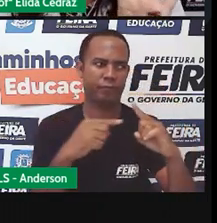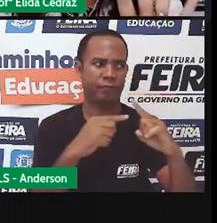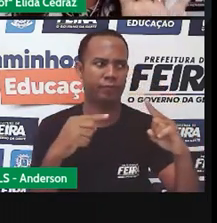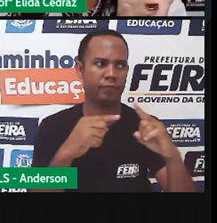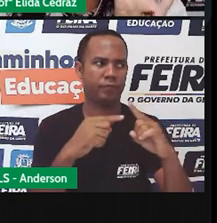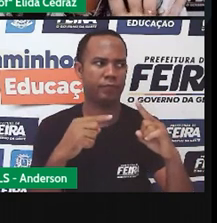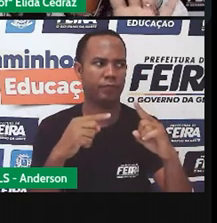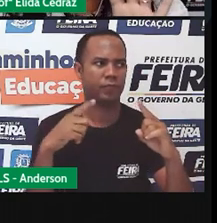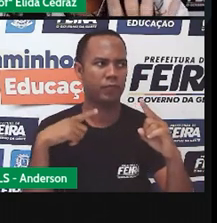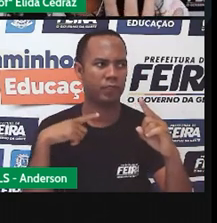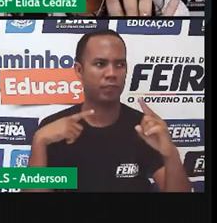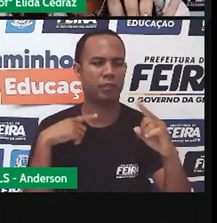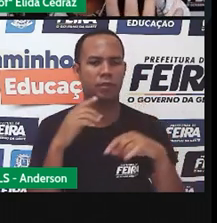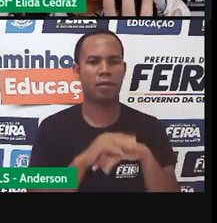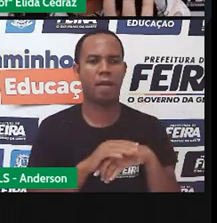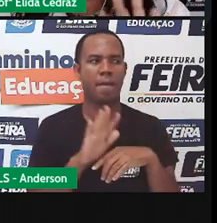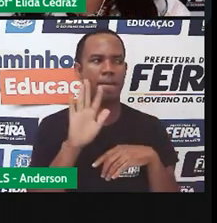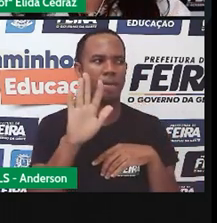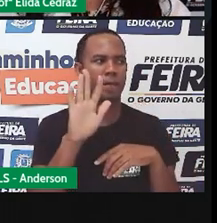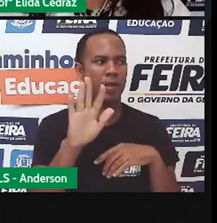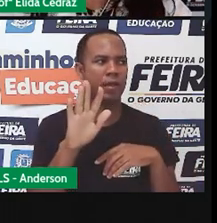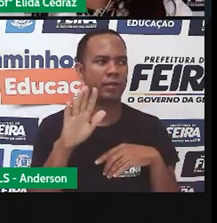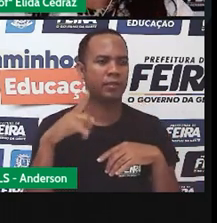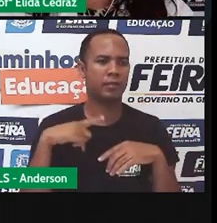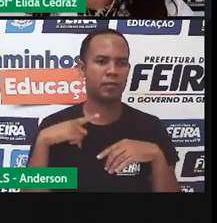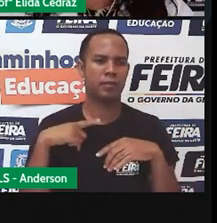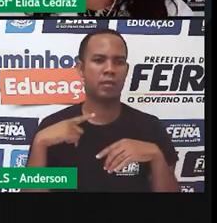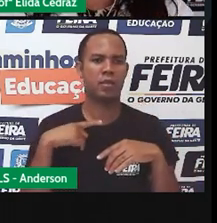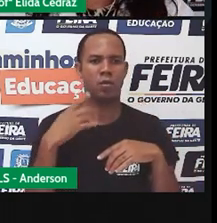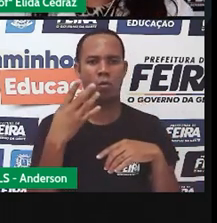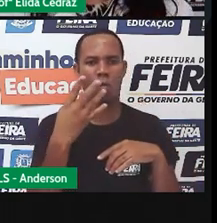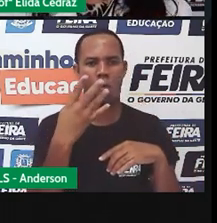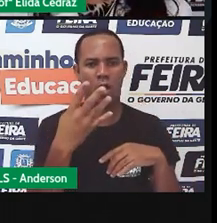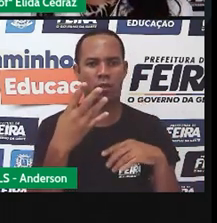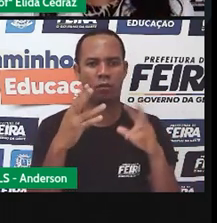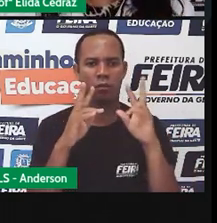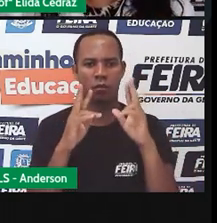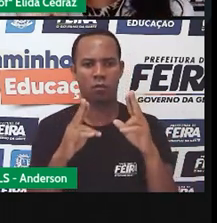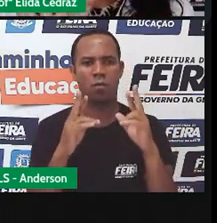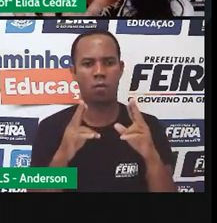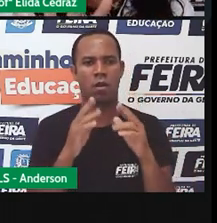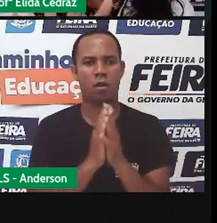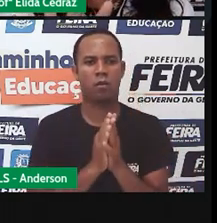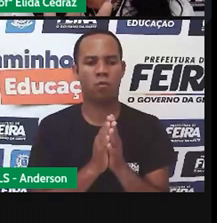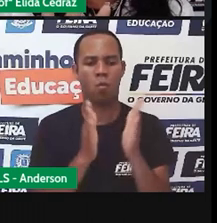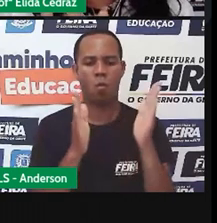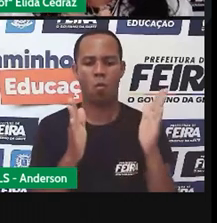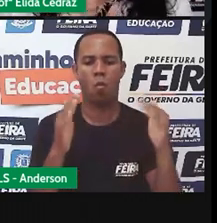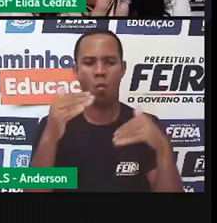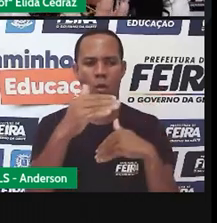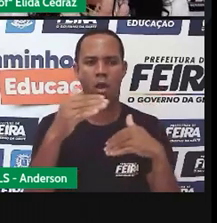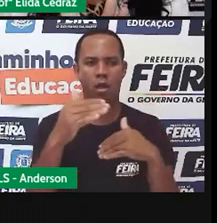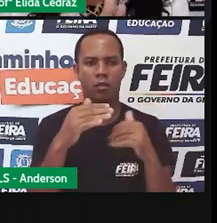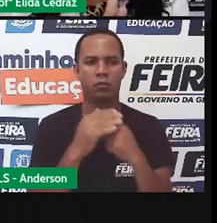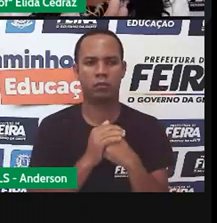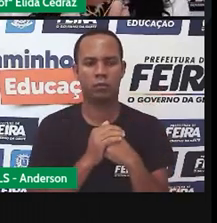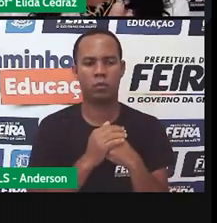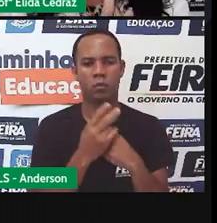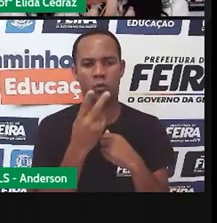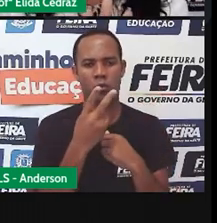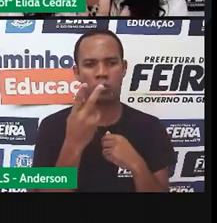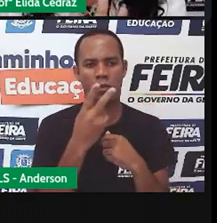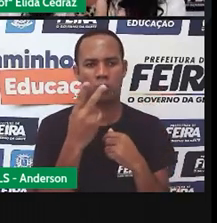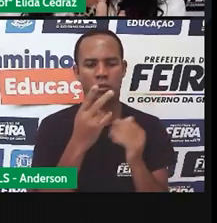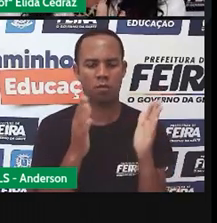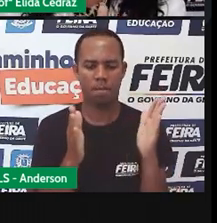Se tiver 4 lados iguais, vai ser um quadrado. Se tiver 4 lados, 2